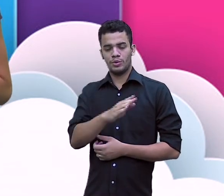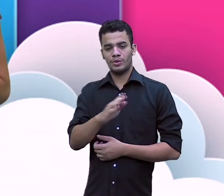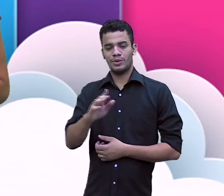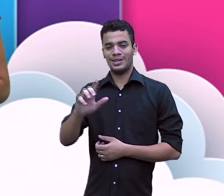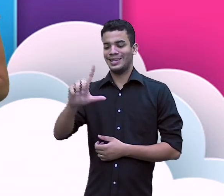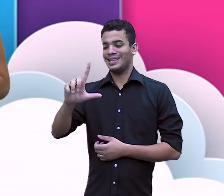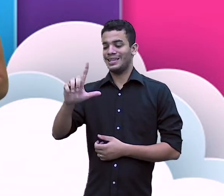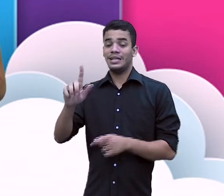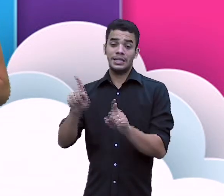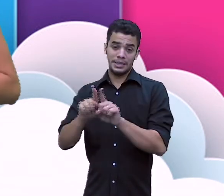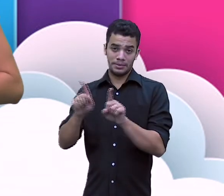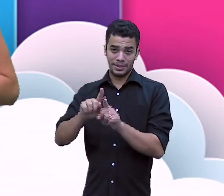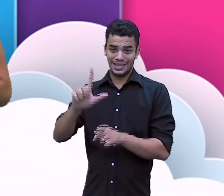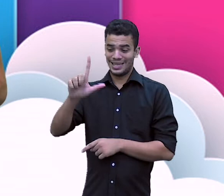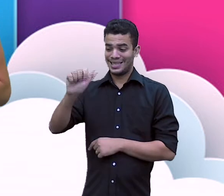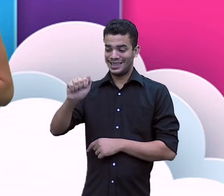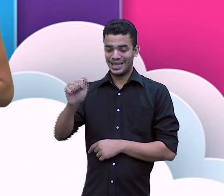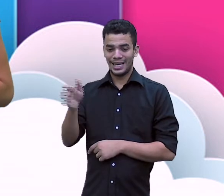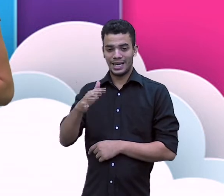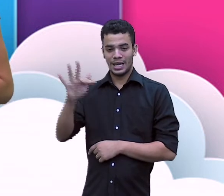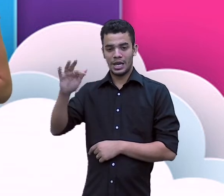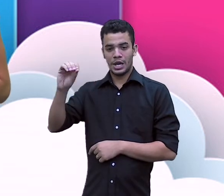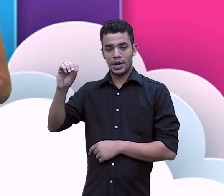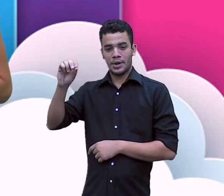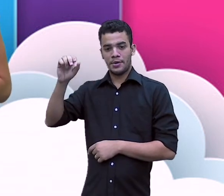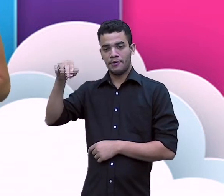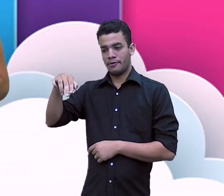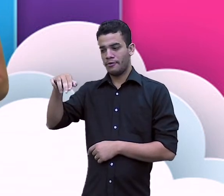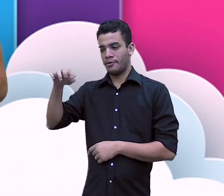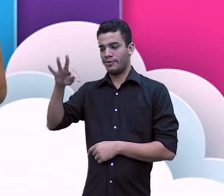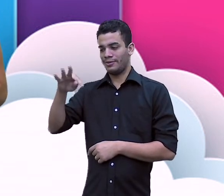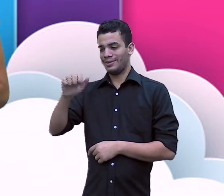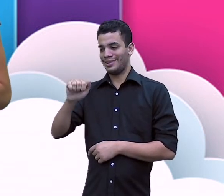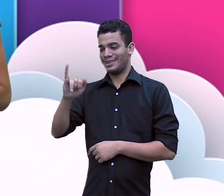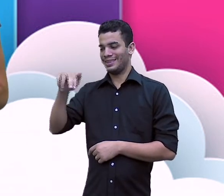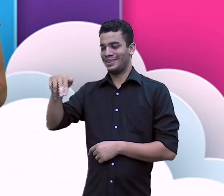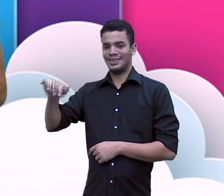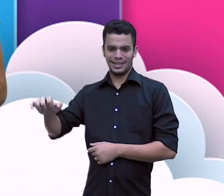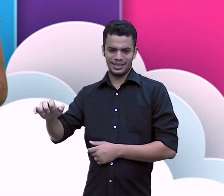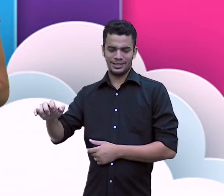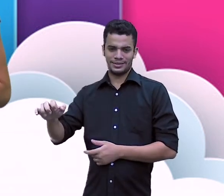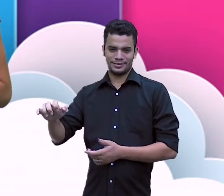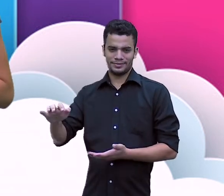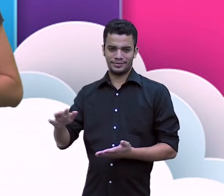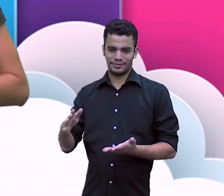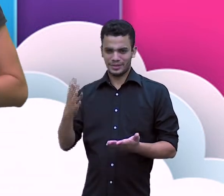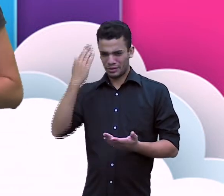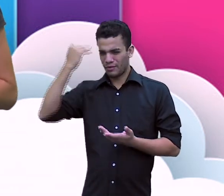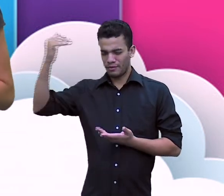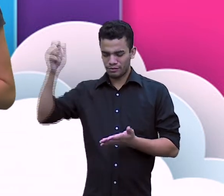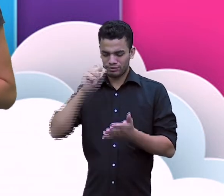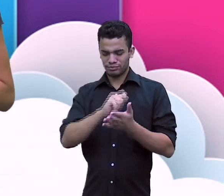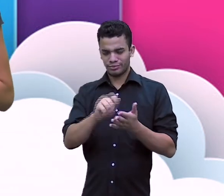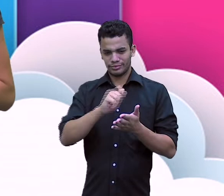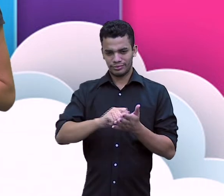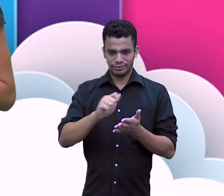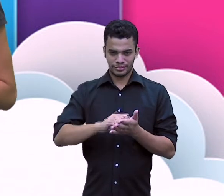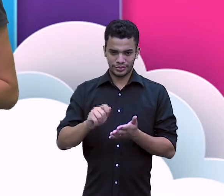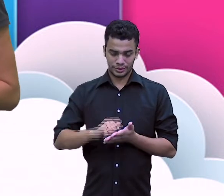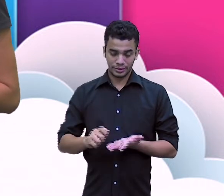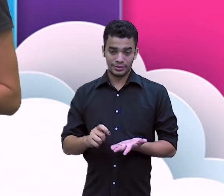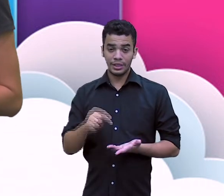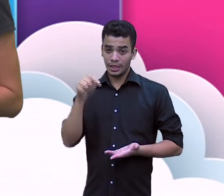dos textos mais famosos entre os leitores no Brasil. Temos representantes